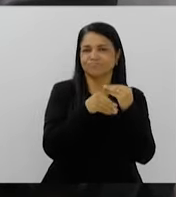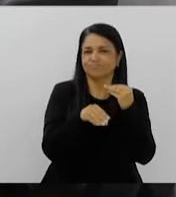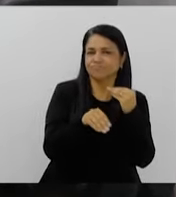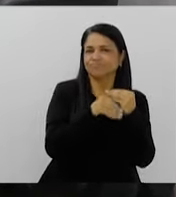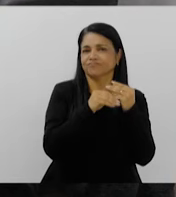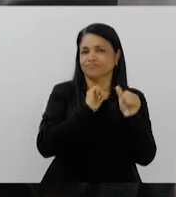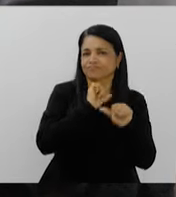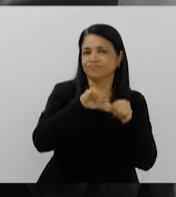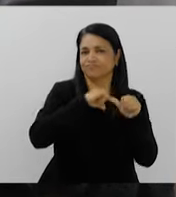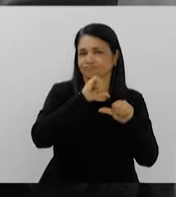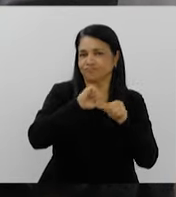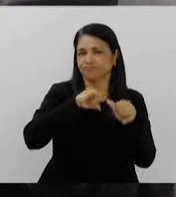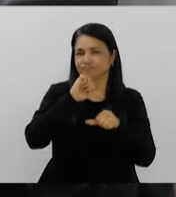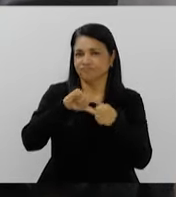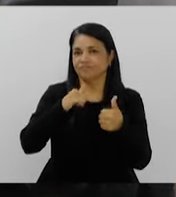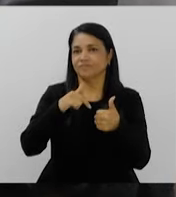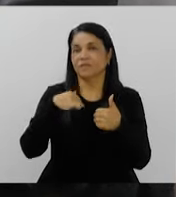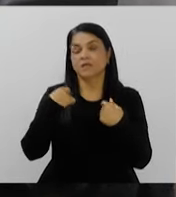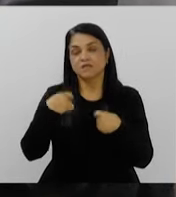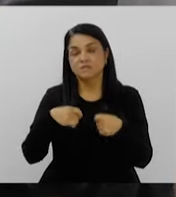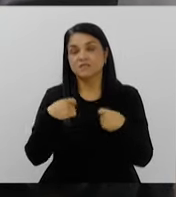ser revogado.